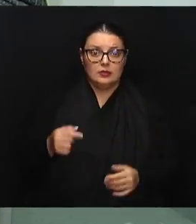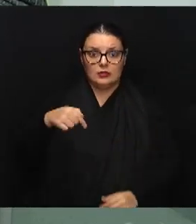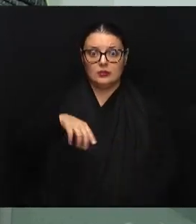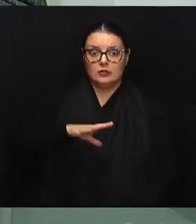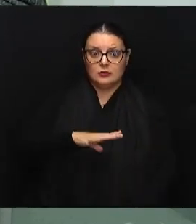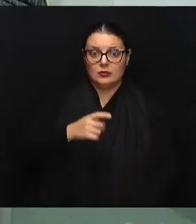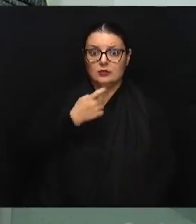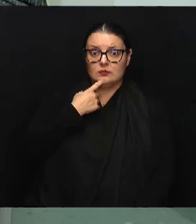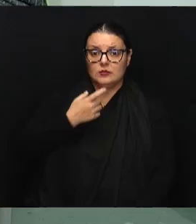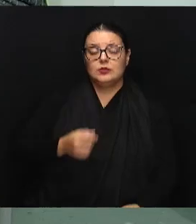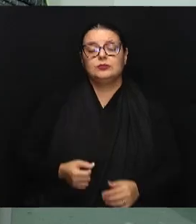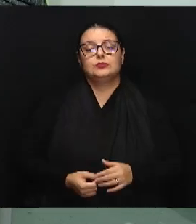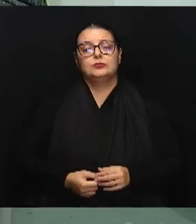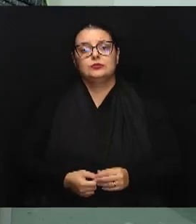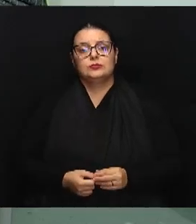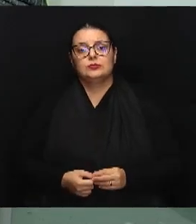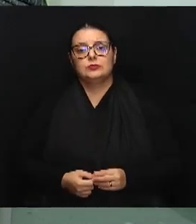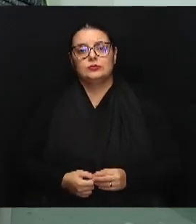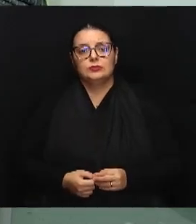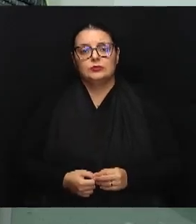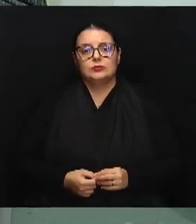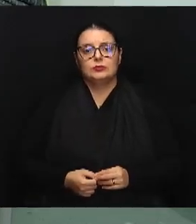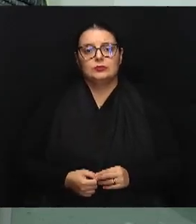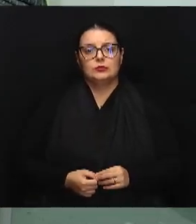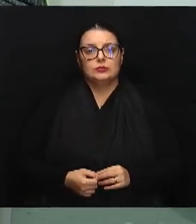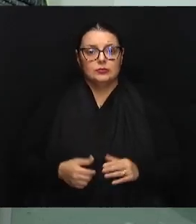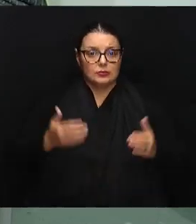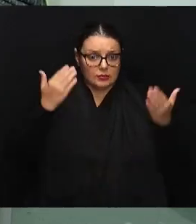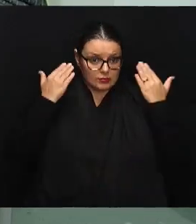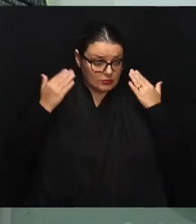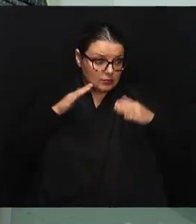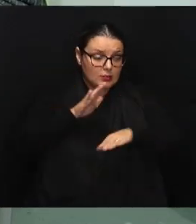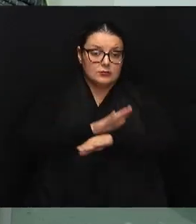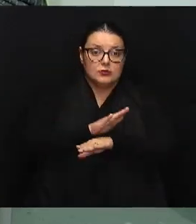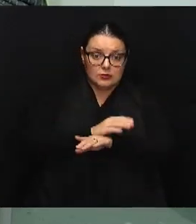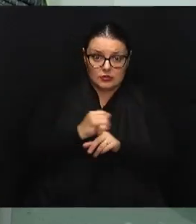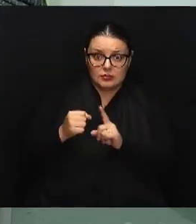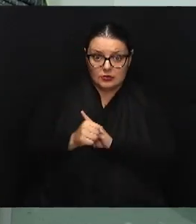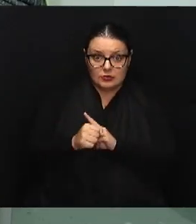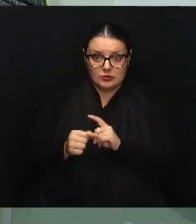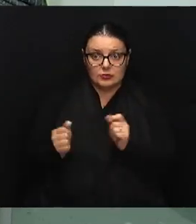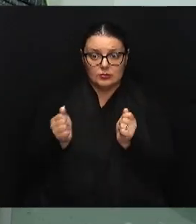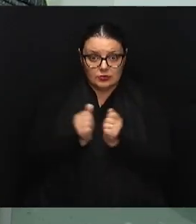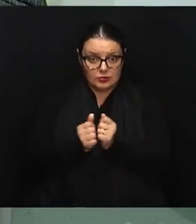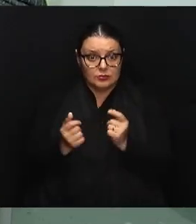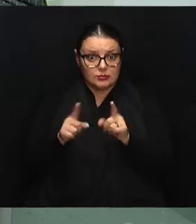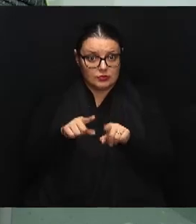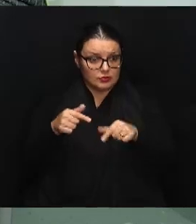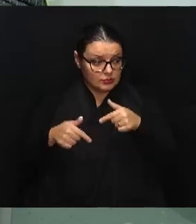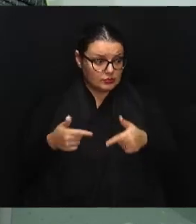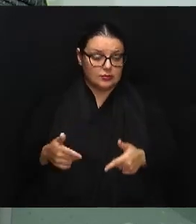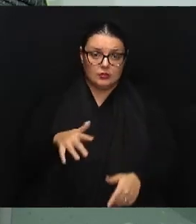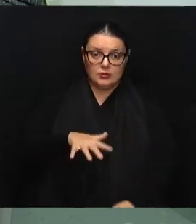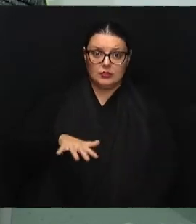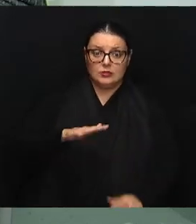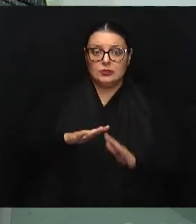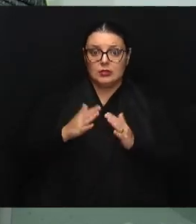em Campinas, para psicólogos e assistentes sociais atuarem juntos, não é? Nas